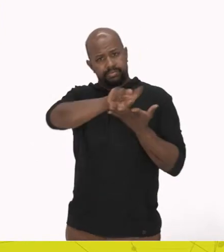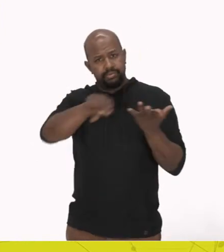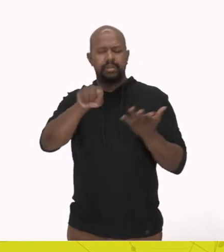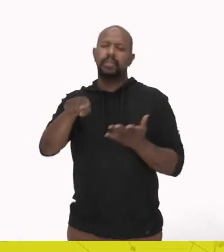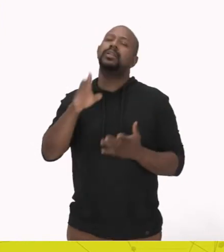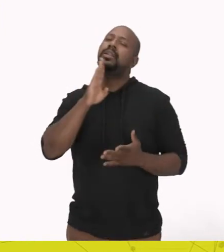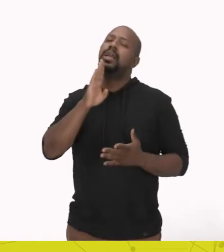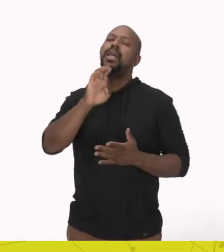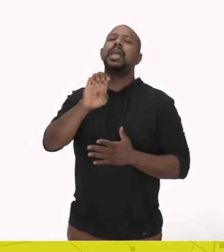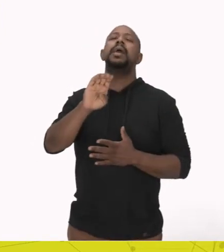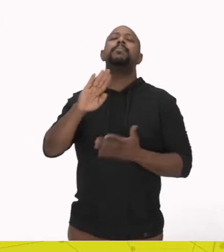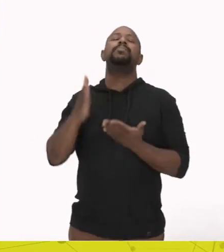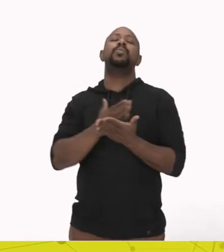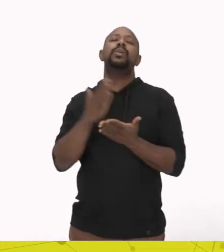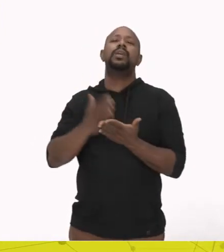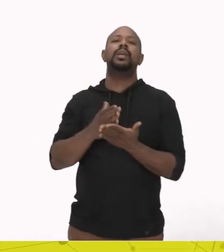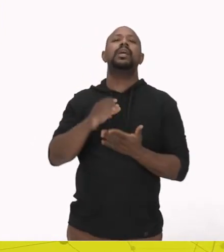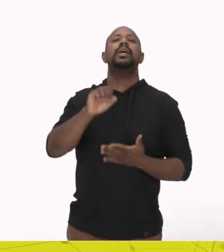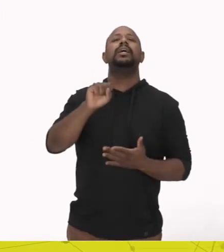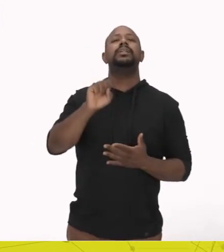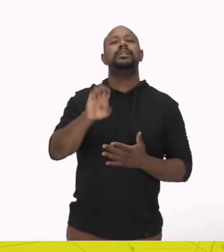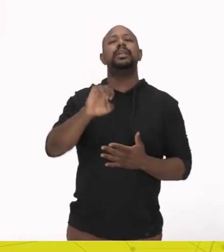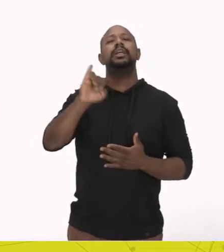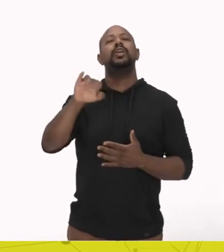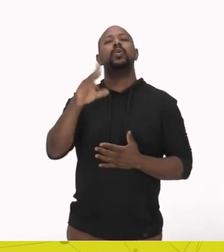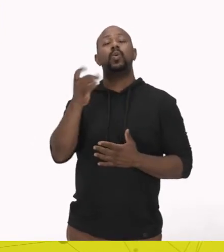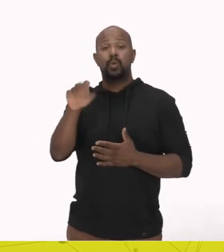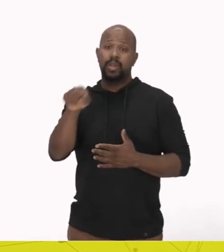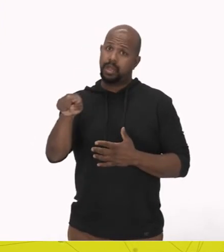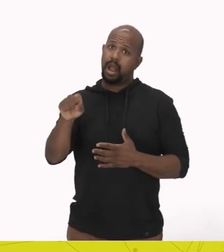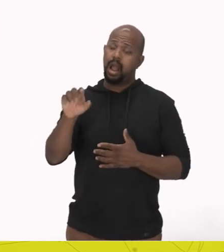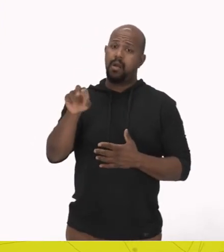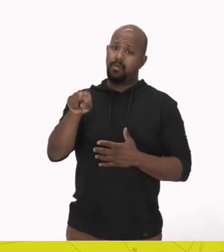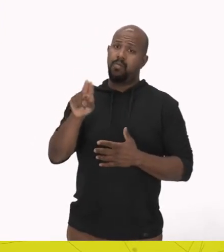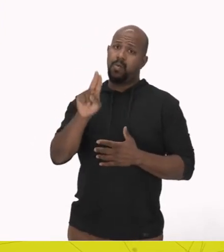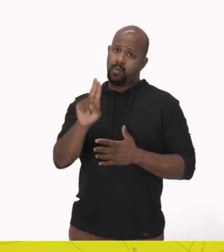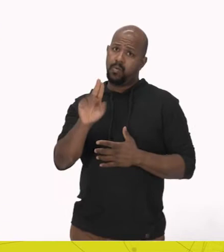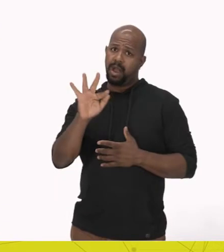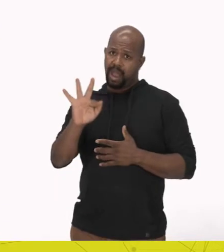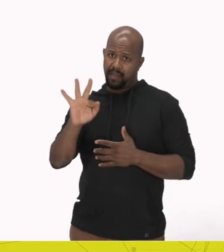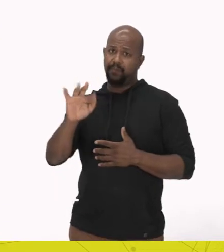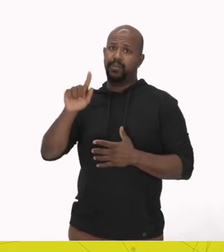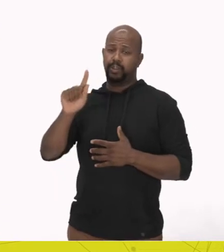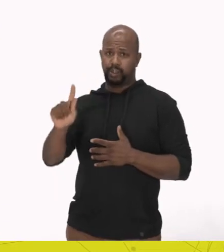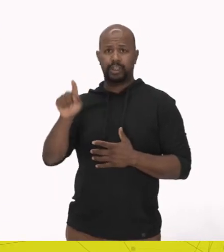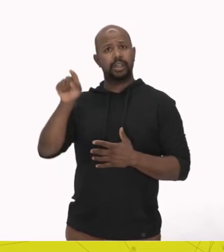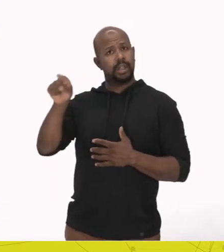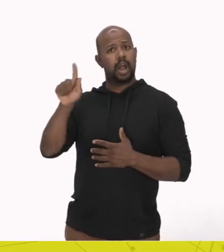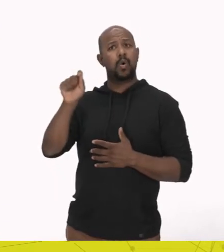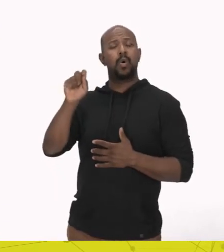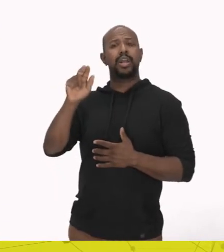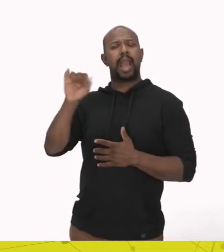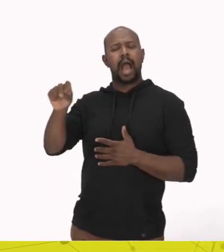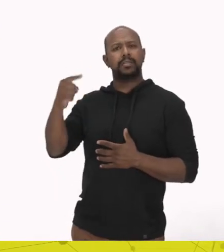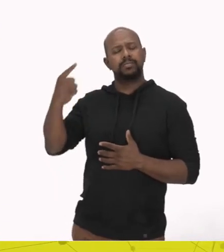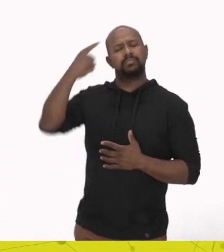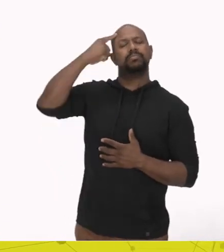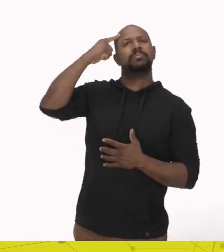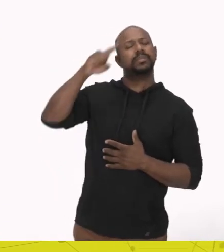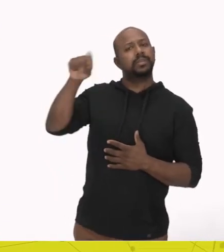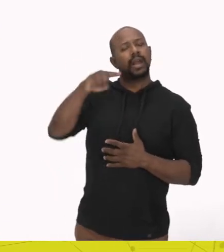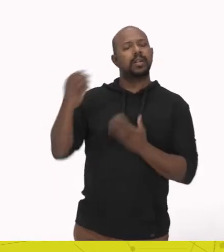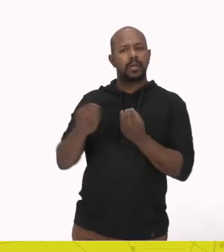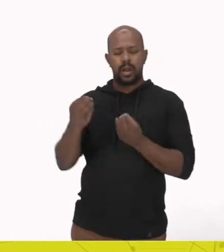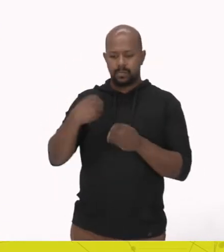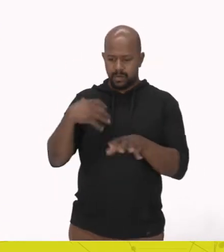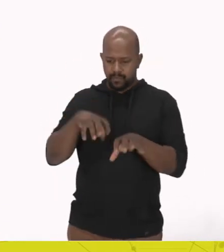formas, recomendo o e-book Se Inclui, que está disponível no site da Universidade Federal de Goiás e foi pensado